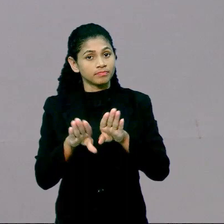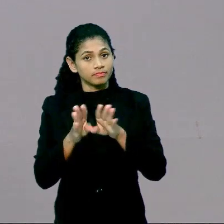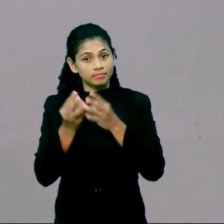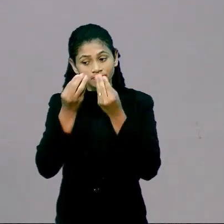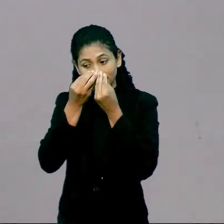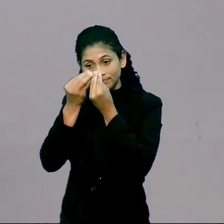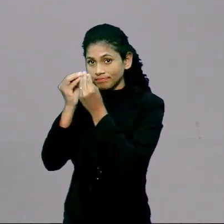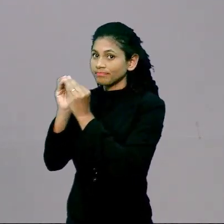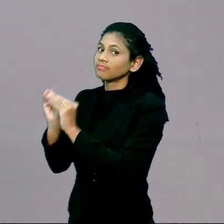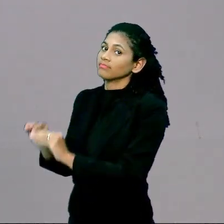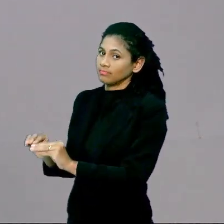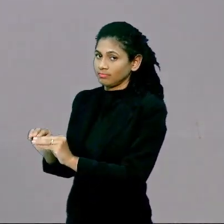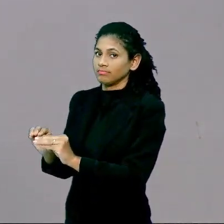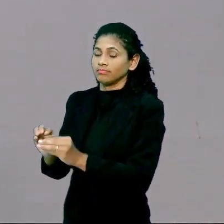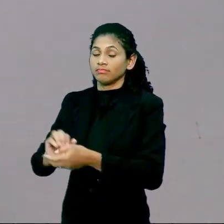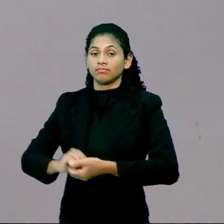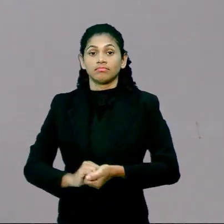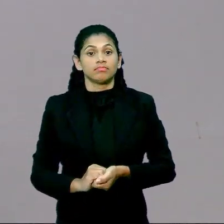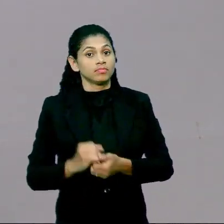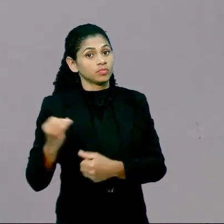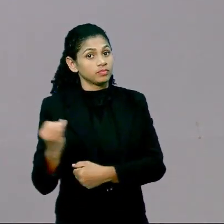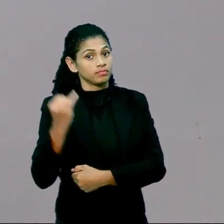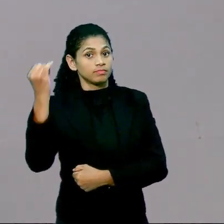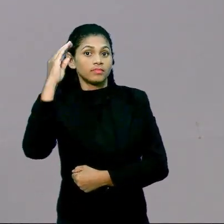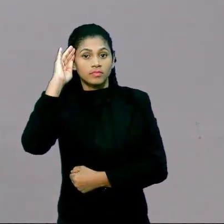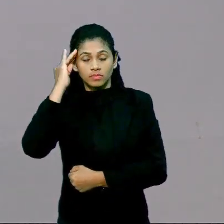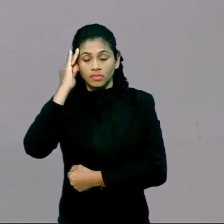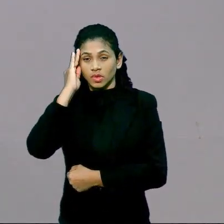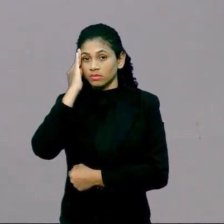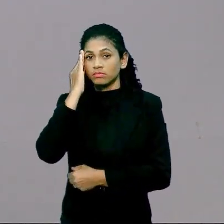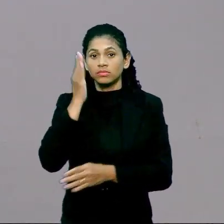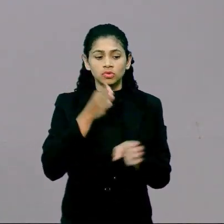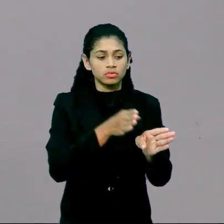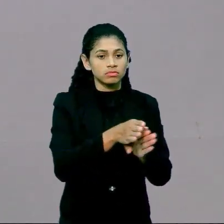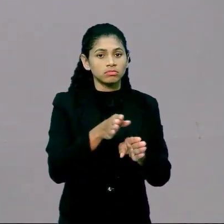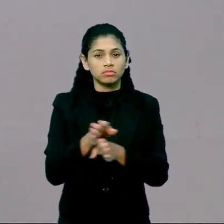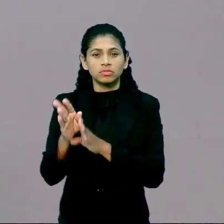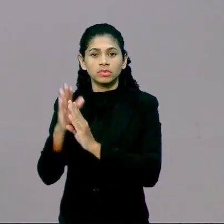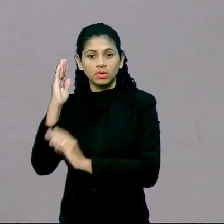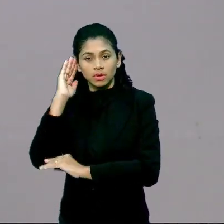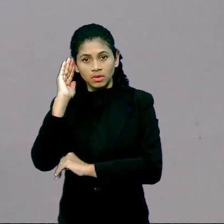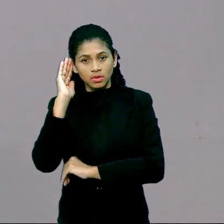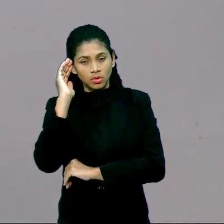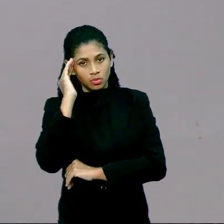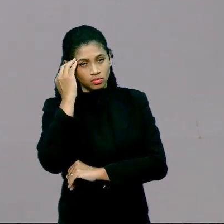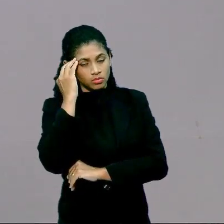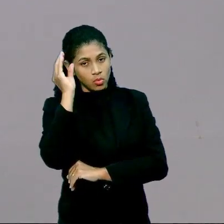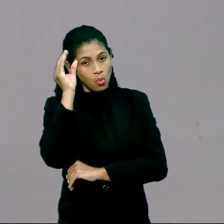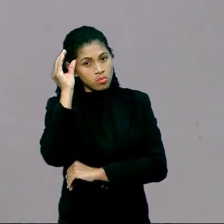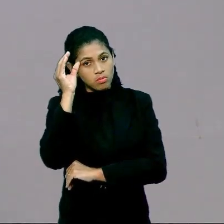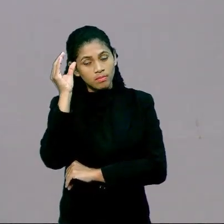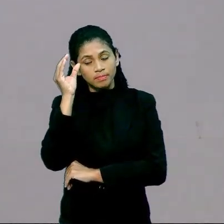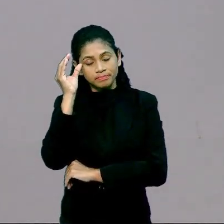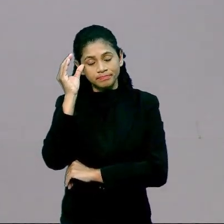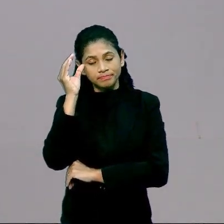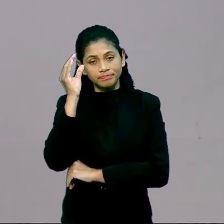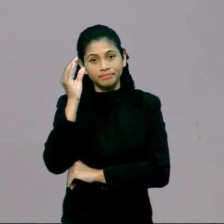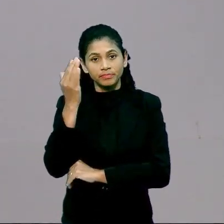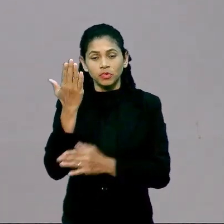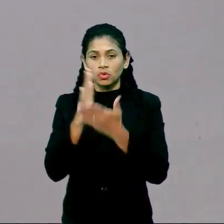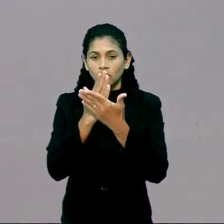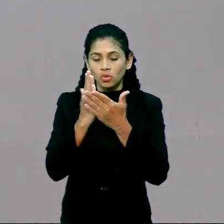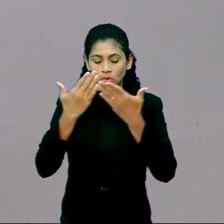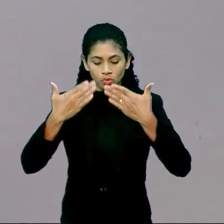gente entender que com o tempo, o direcionamento e o conhecimento de determinada prática corporal, como é o caso da